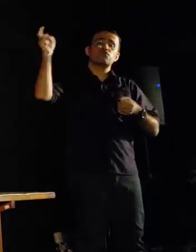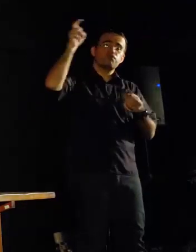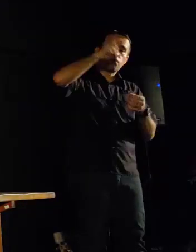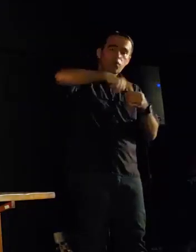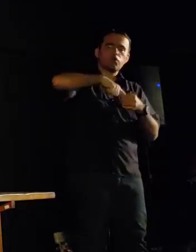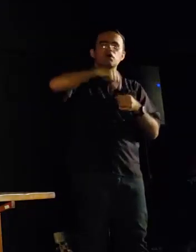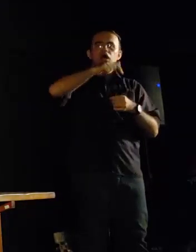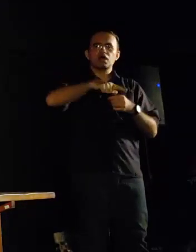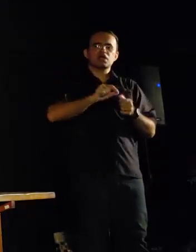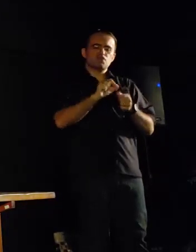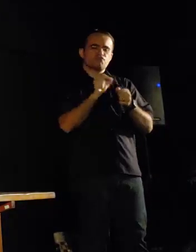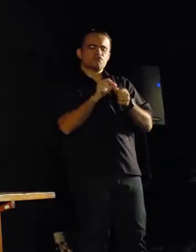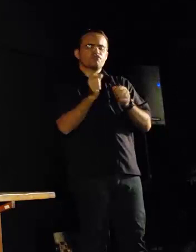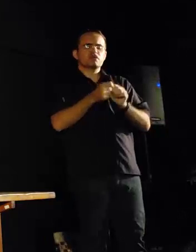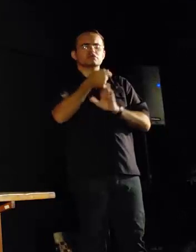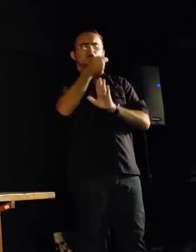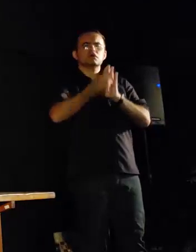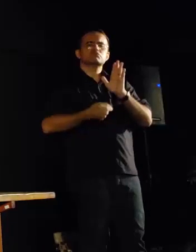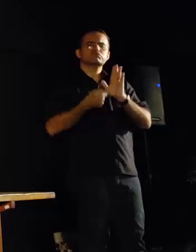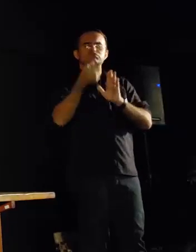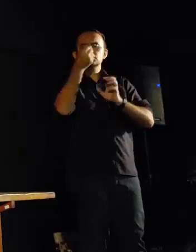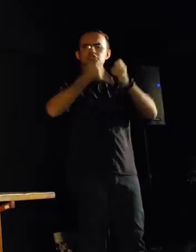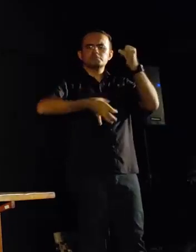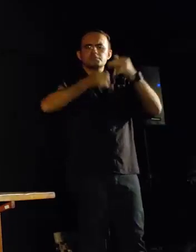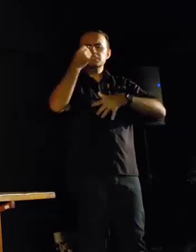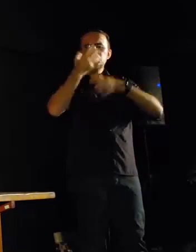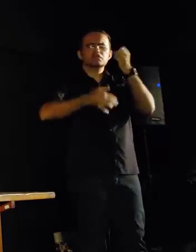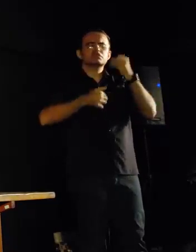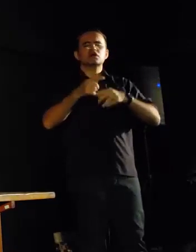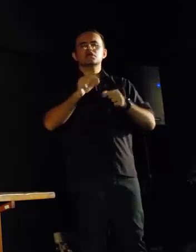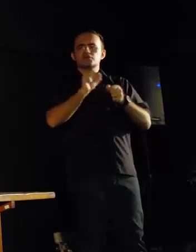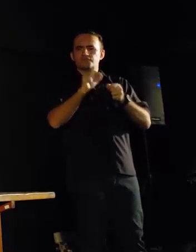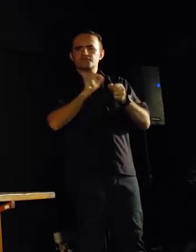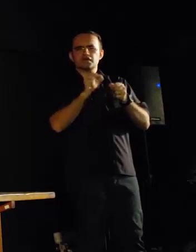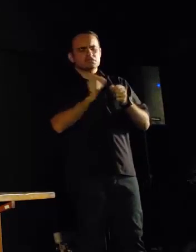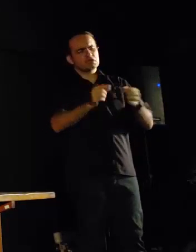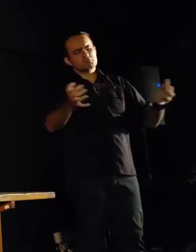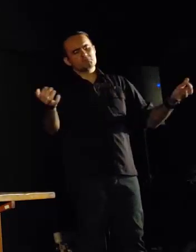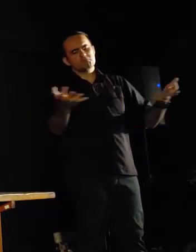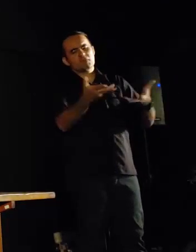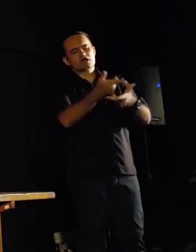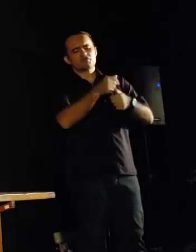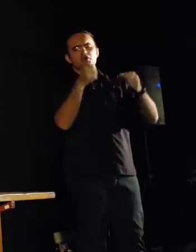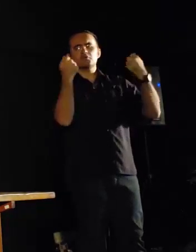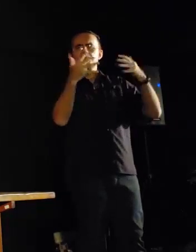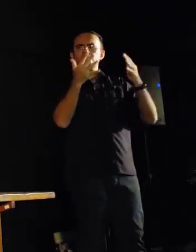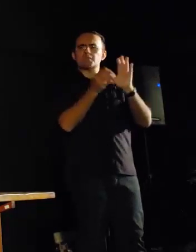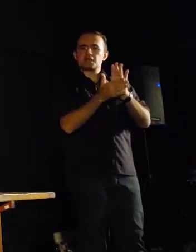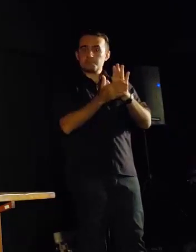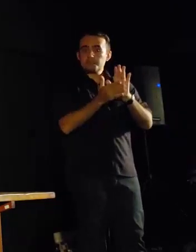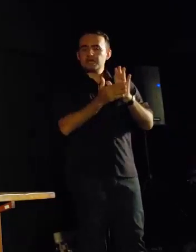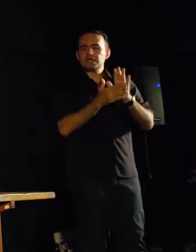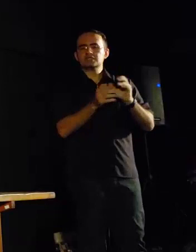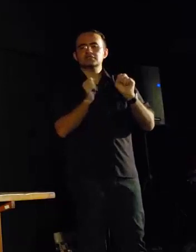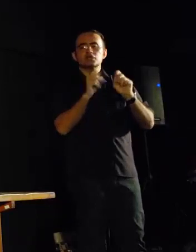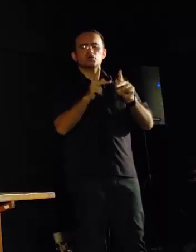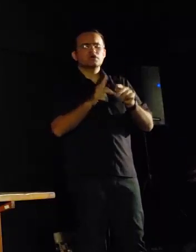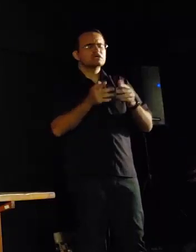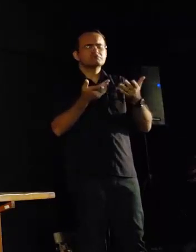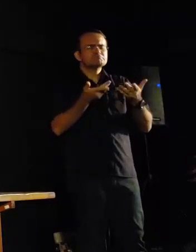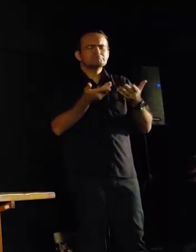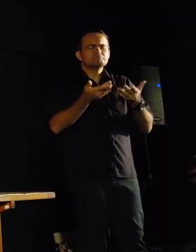depois eu vou escrever um paper muito legal sobre as coisas que vocês fizeram, certo? Vocês estão fazendo um trabalho maravilhoso, parabéns, é isso aí. Ou seja, em última